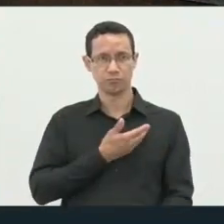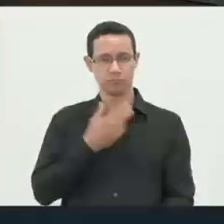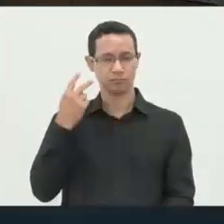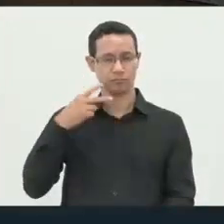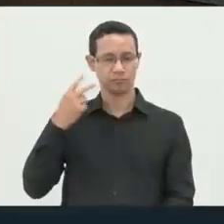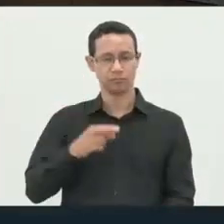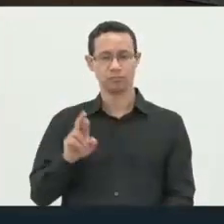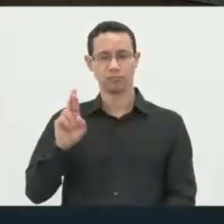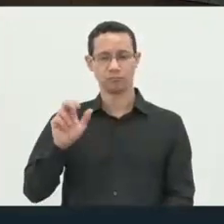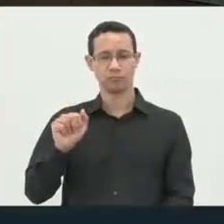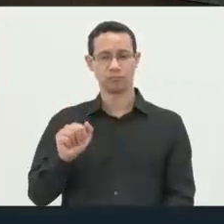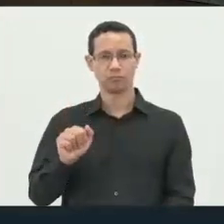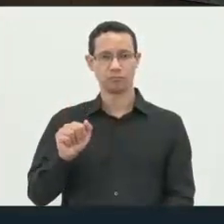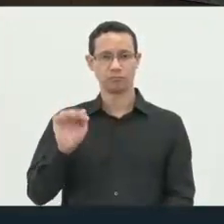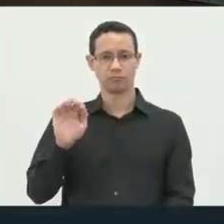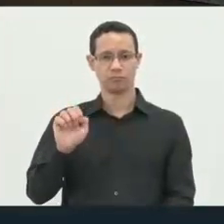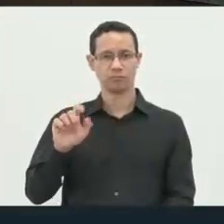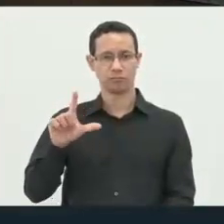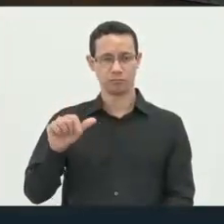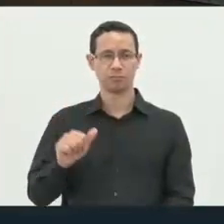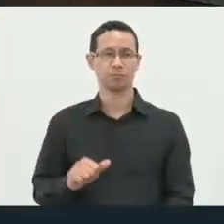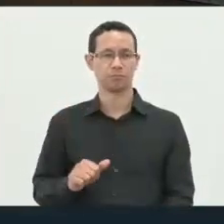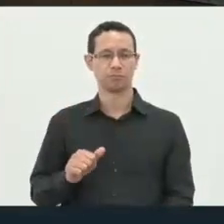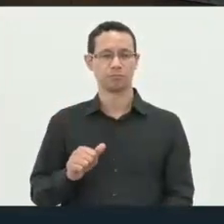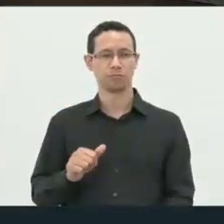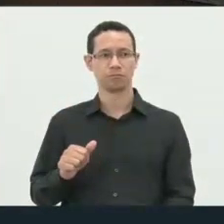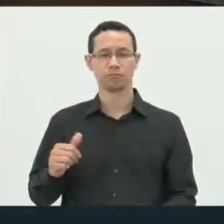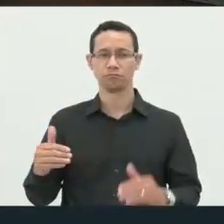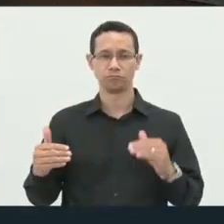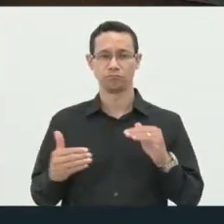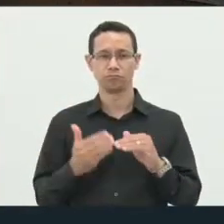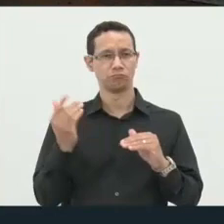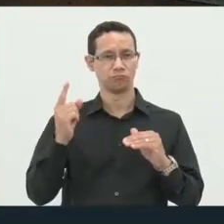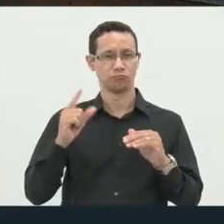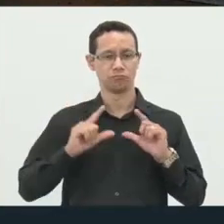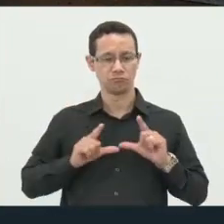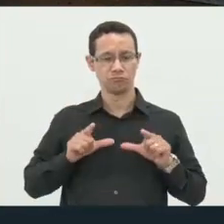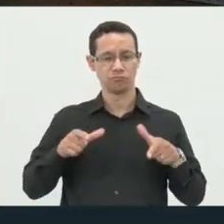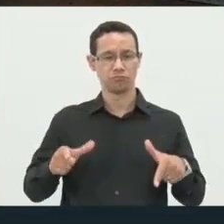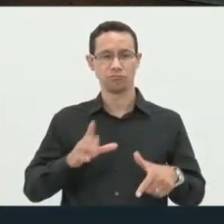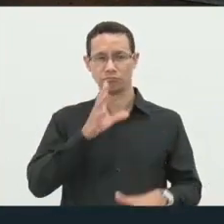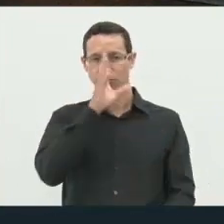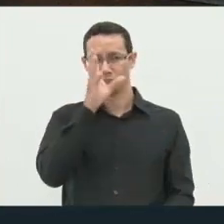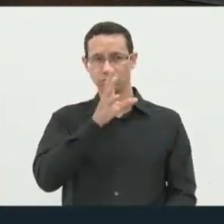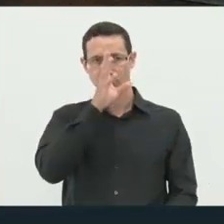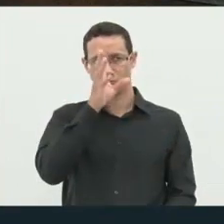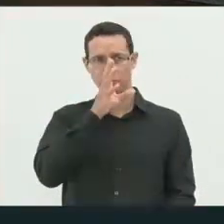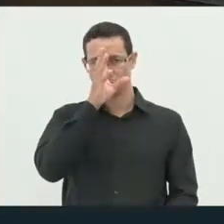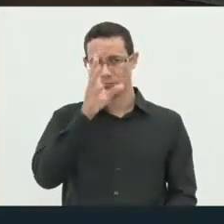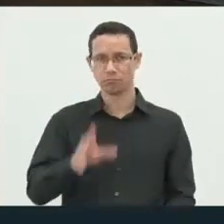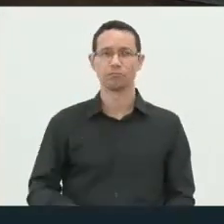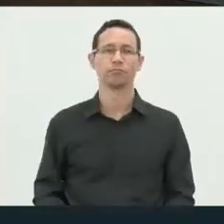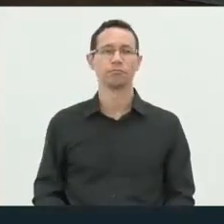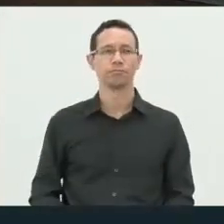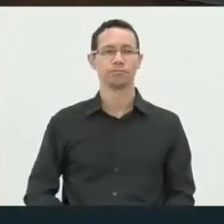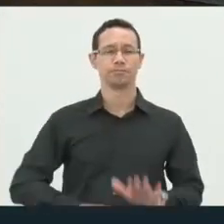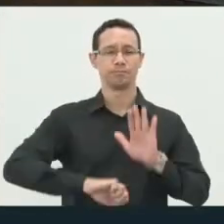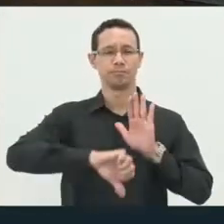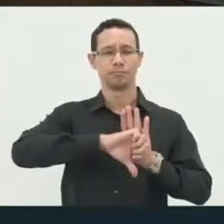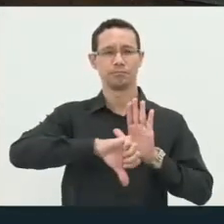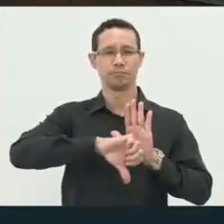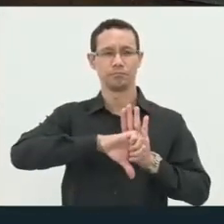Acosta que se posiciona contra os atos de crimes